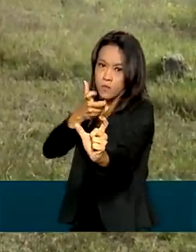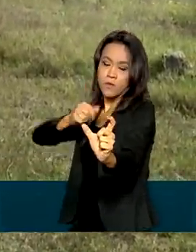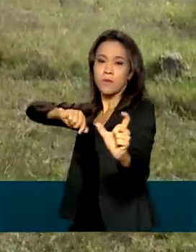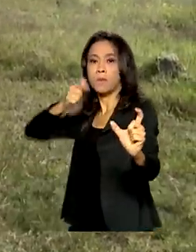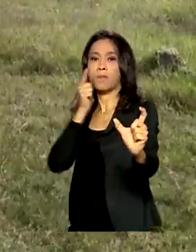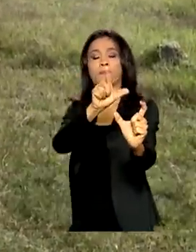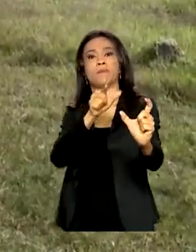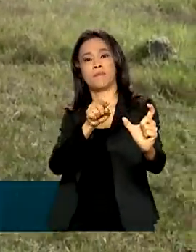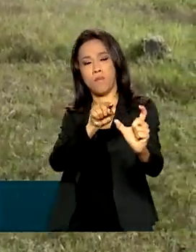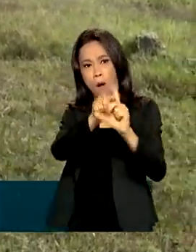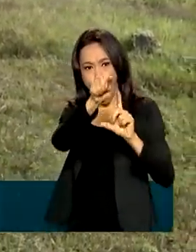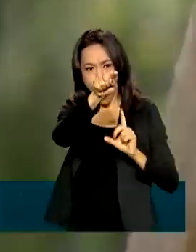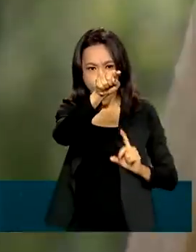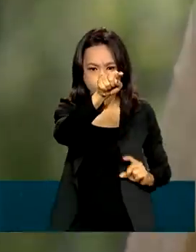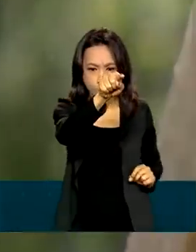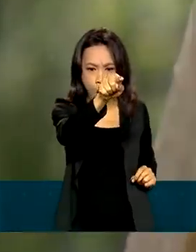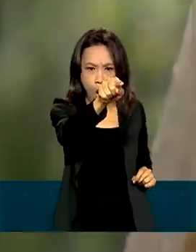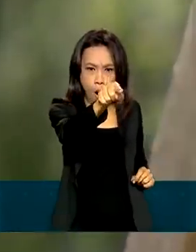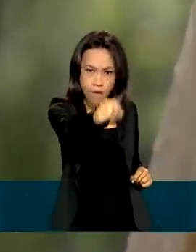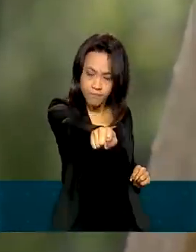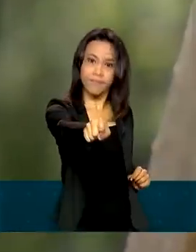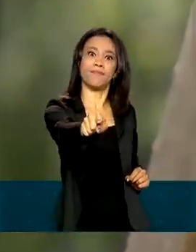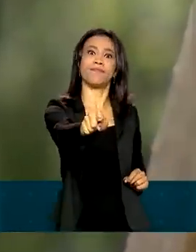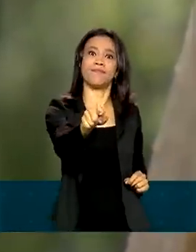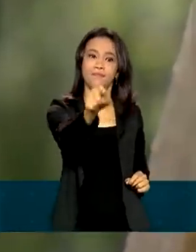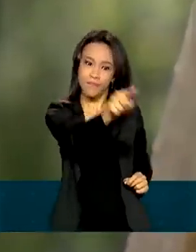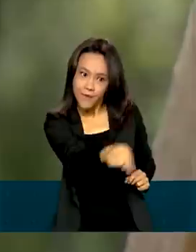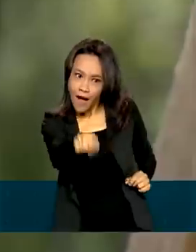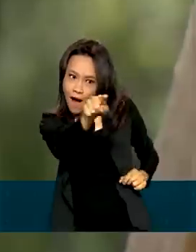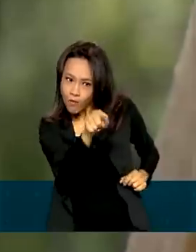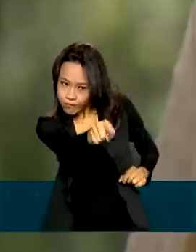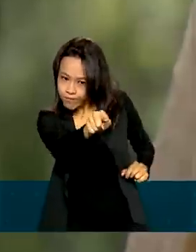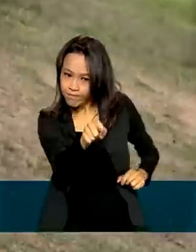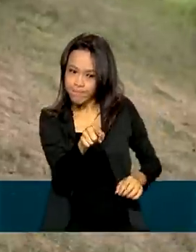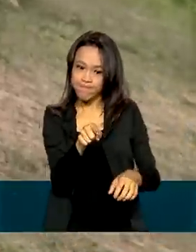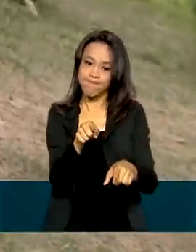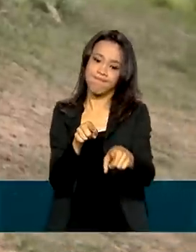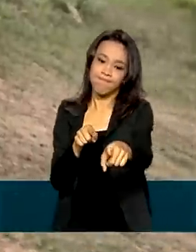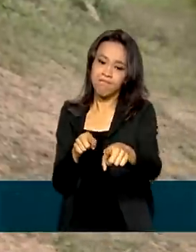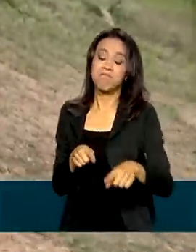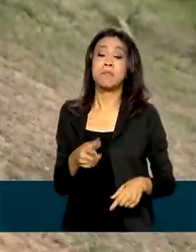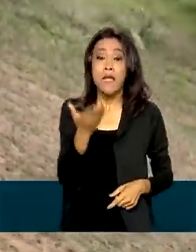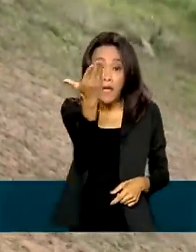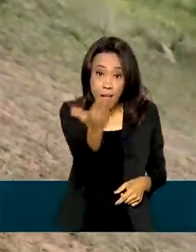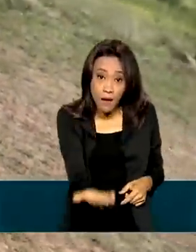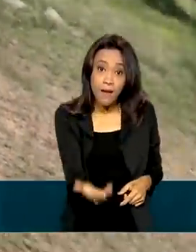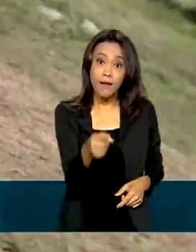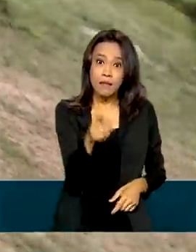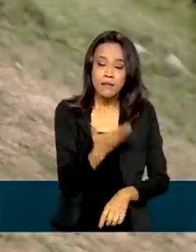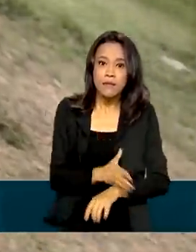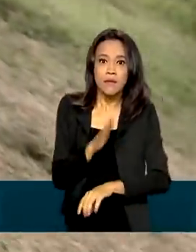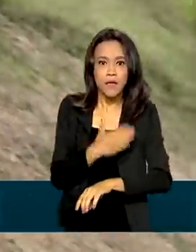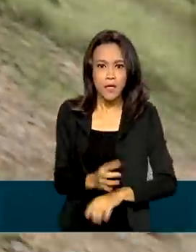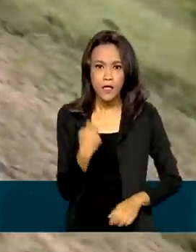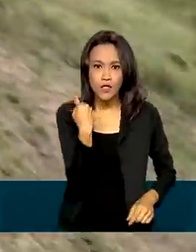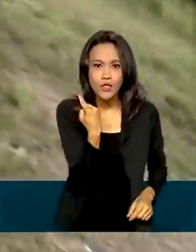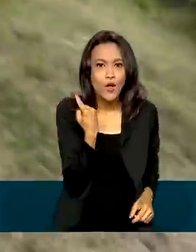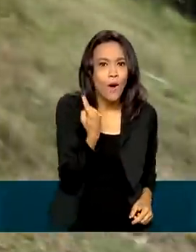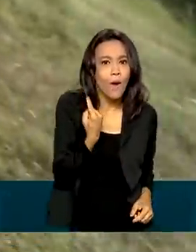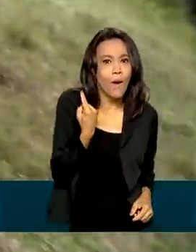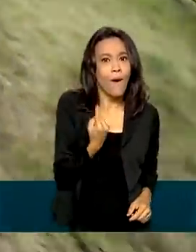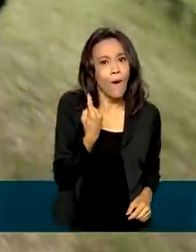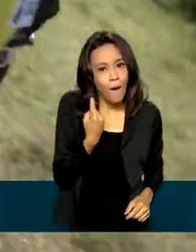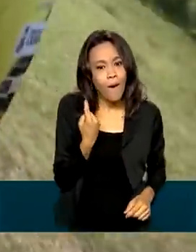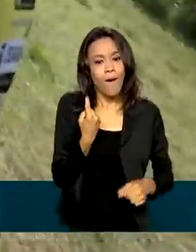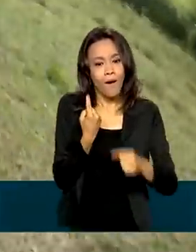de 350 quilômetros por hora, a flecha chega num piscar de olhos. Já o atleta, que treina sozinho no campo